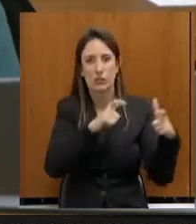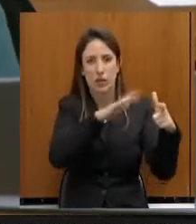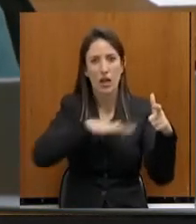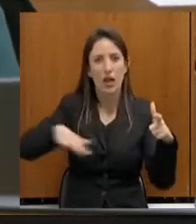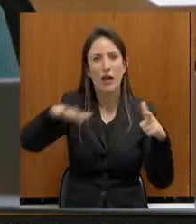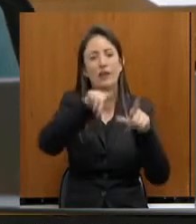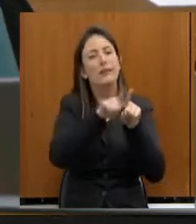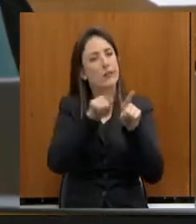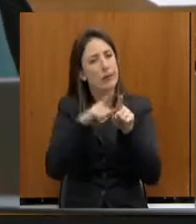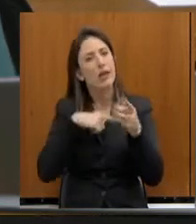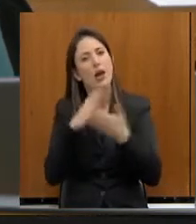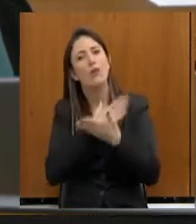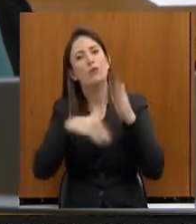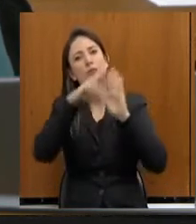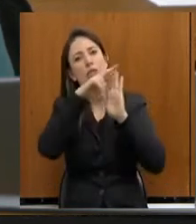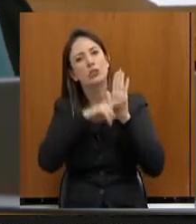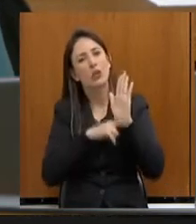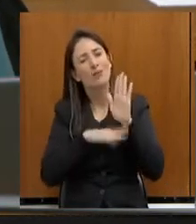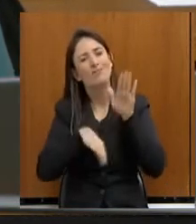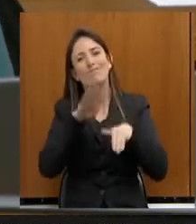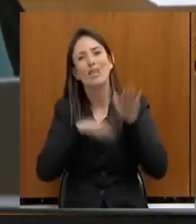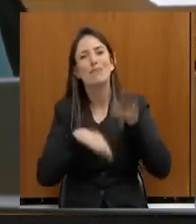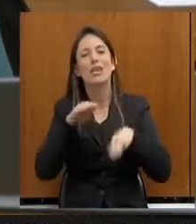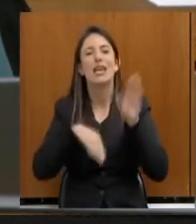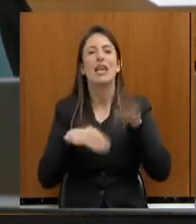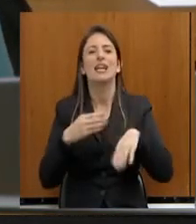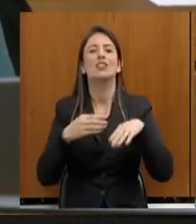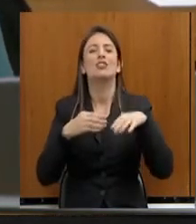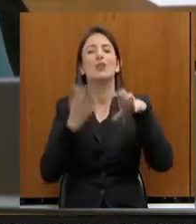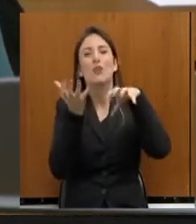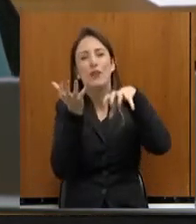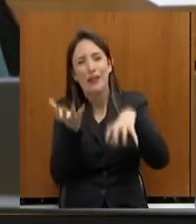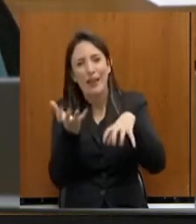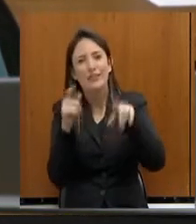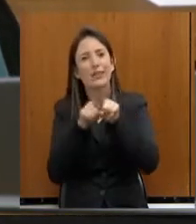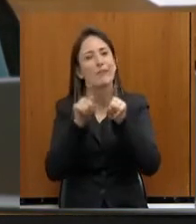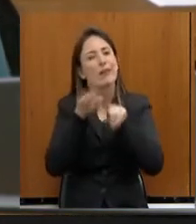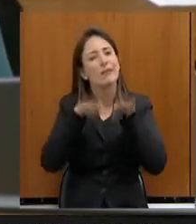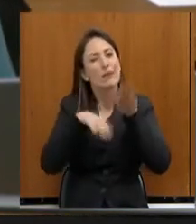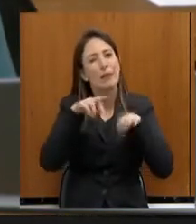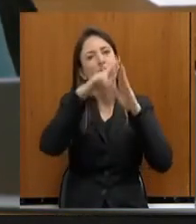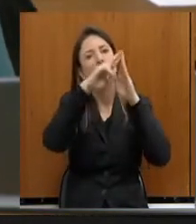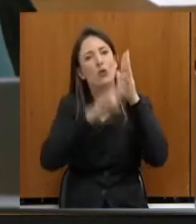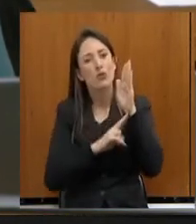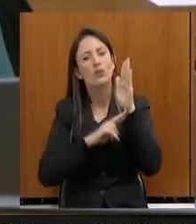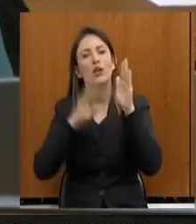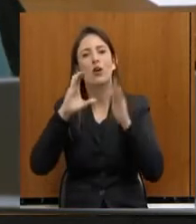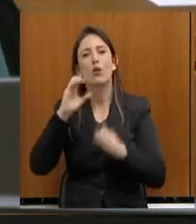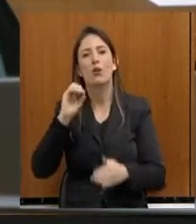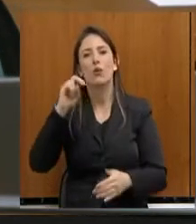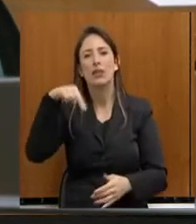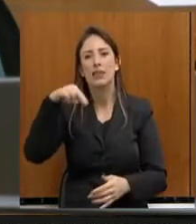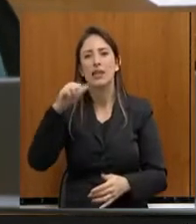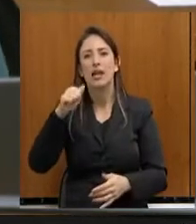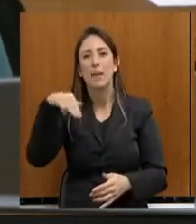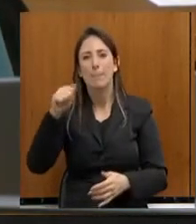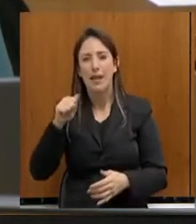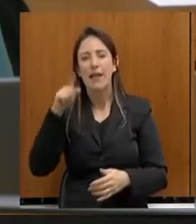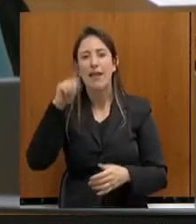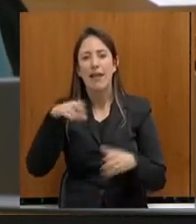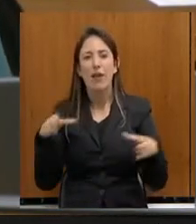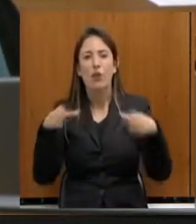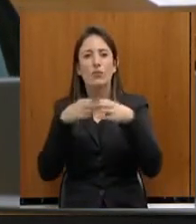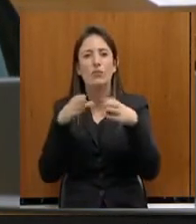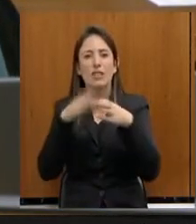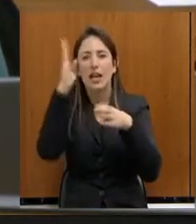dependemos do congresso nacional ou de resoluções do CONAMA do Conselho Nacional de Meio Ambiente mas Deputado é